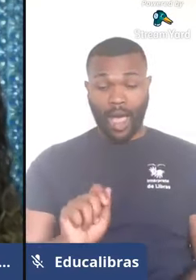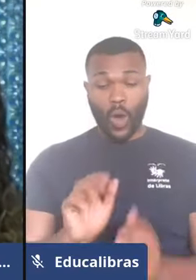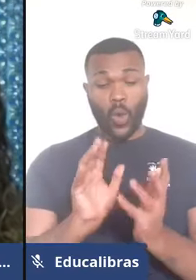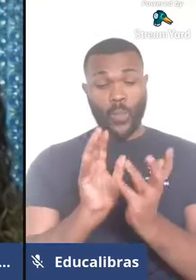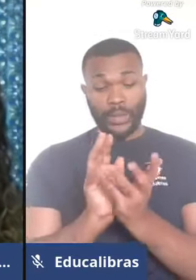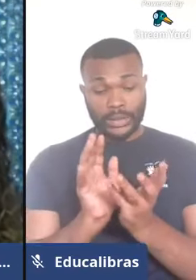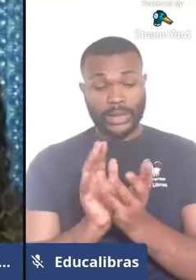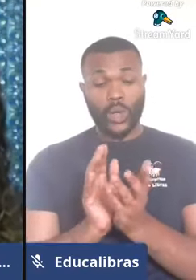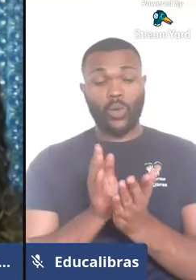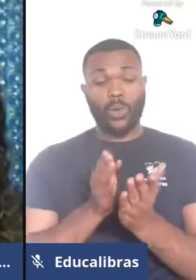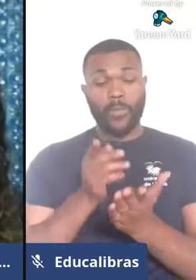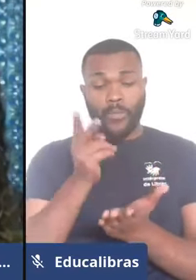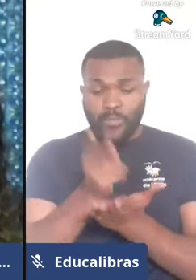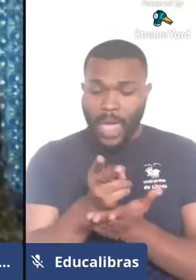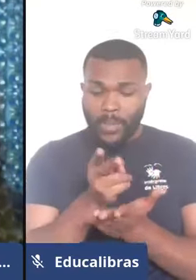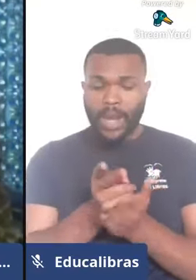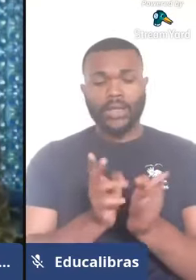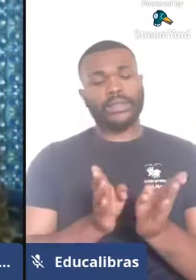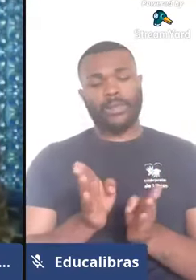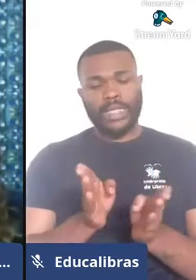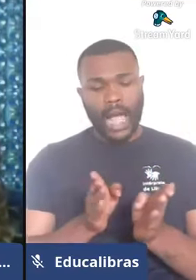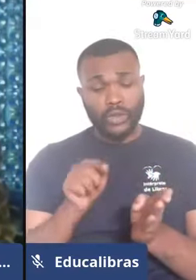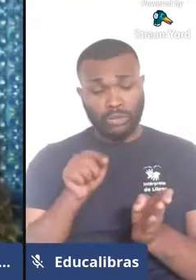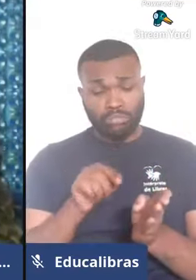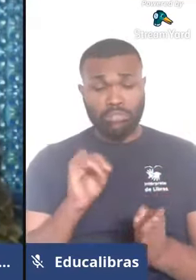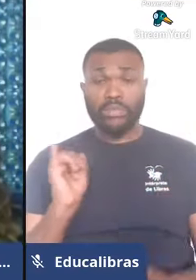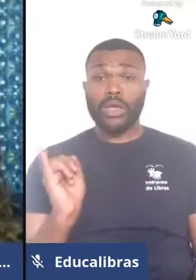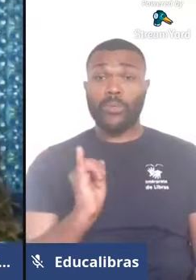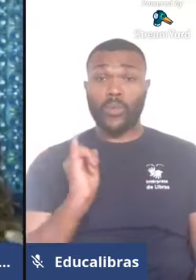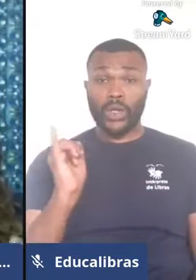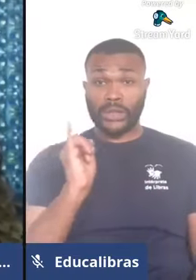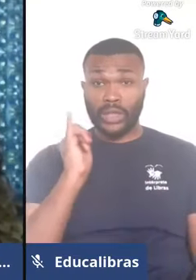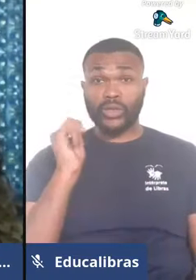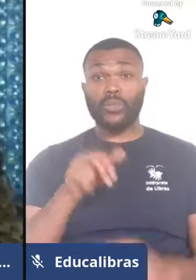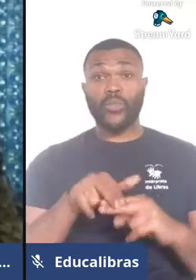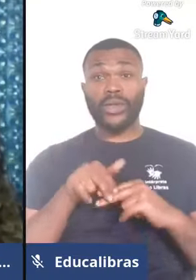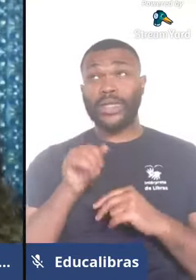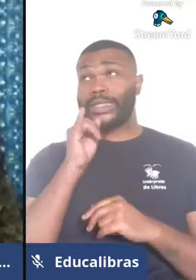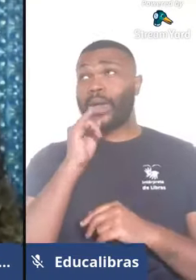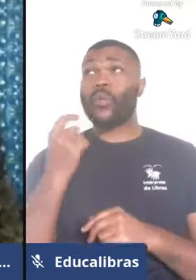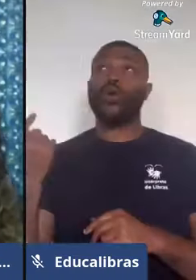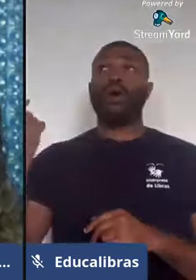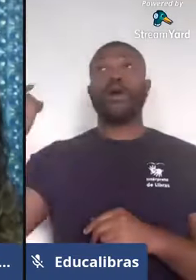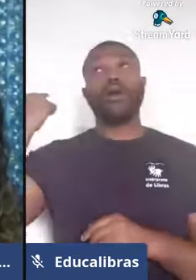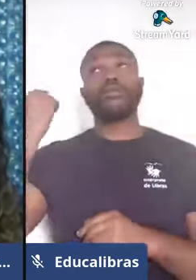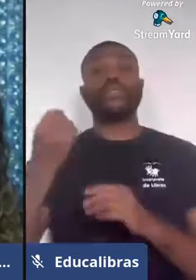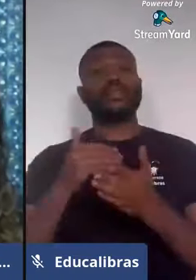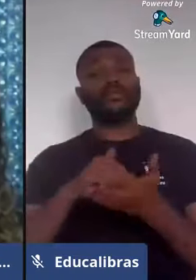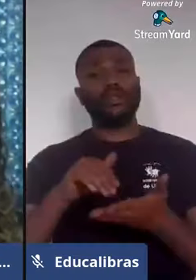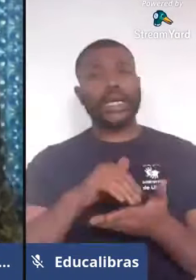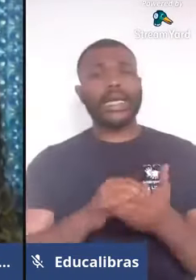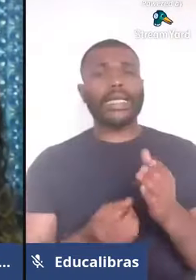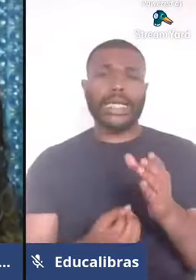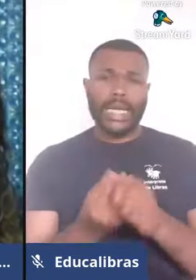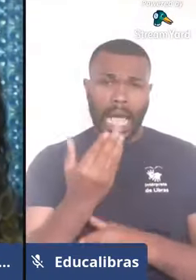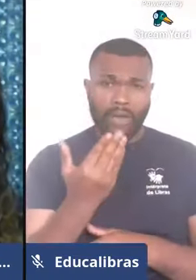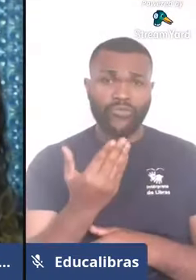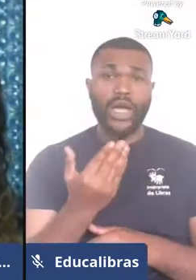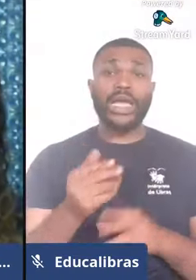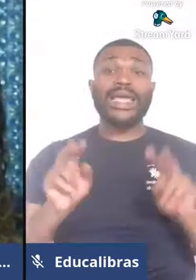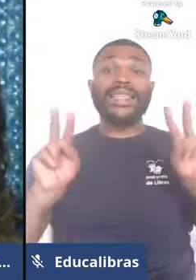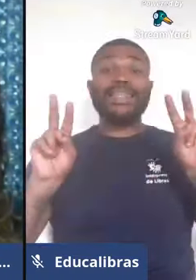importante, porque na época que a secretaria foi criada, acho que o que mais movimentava em relação à acessibilidade era a